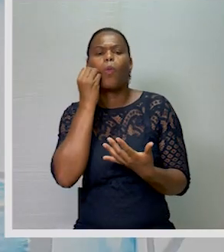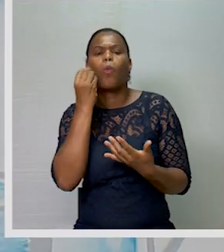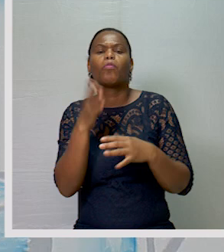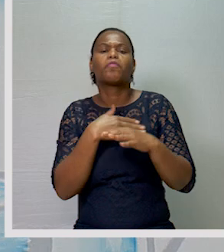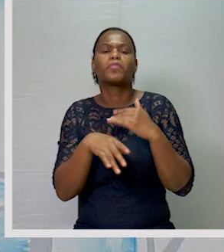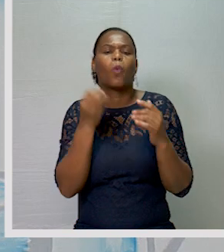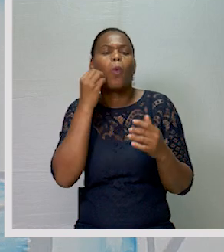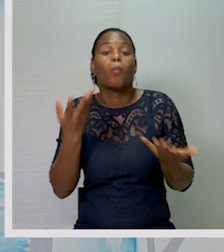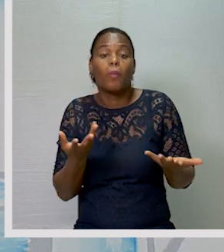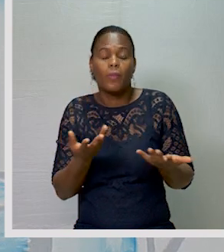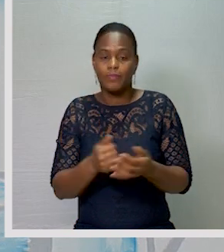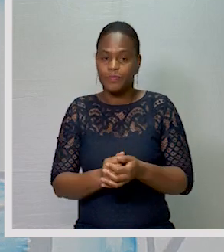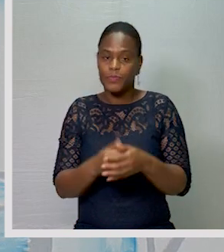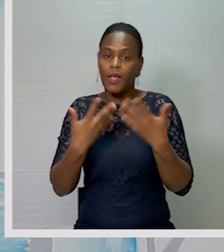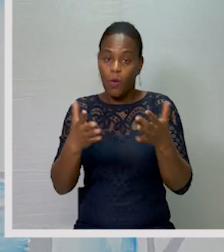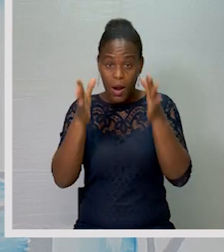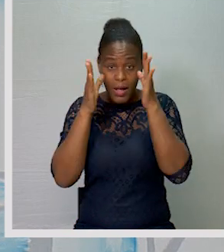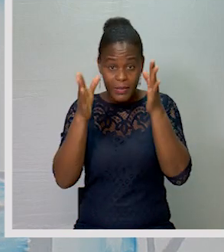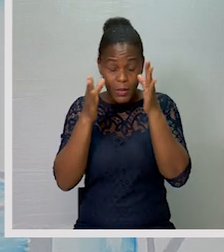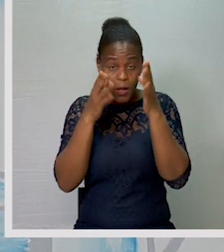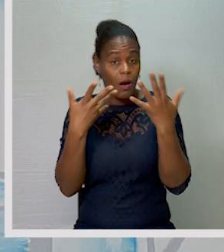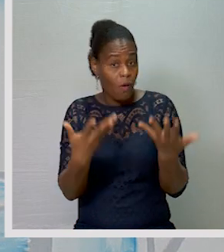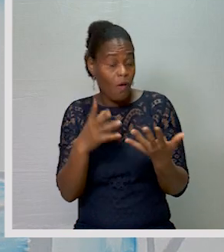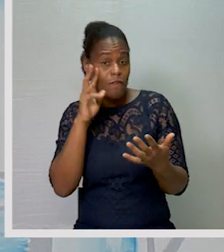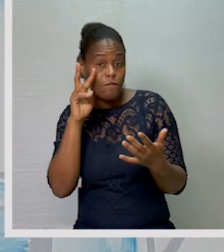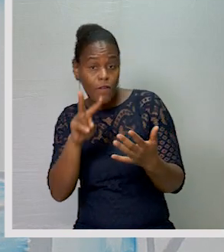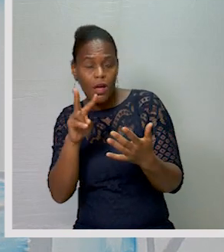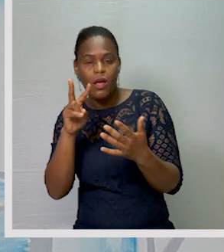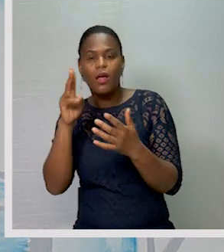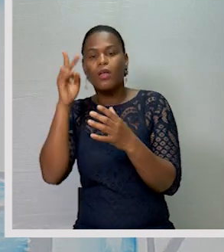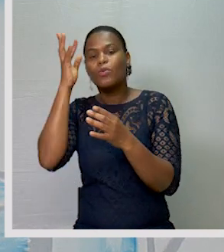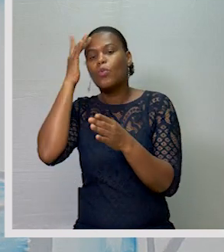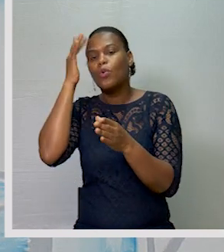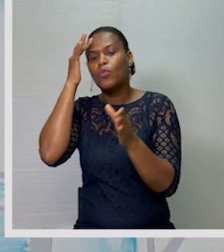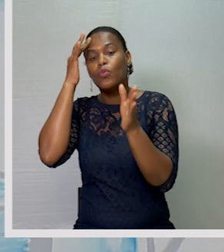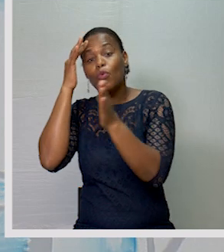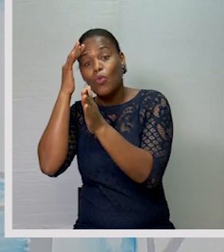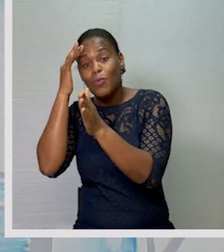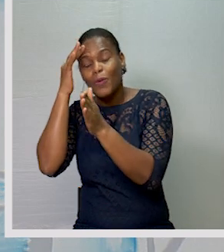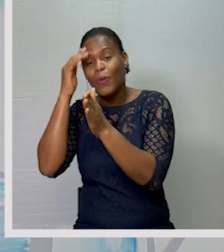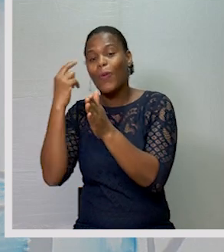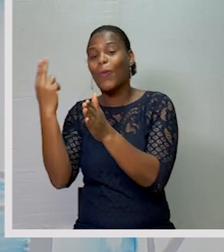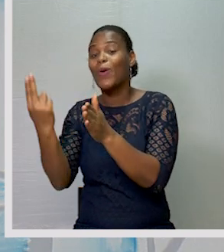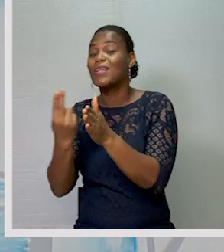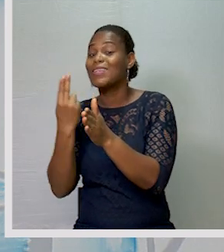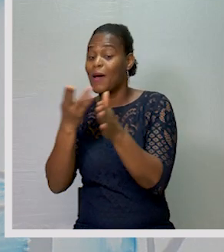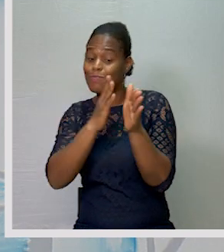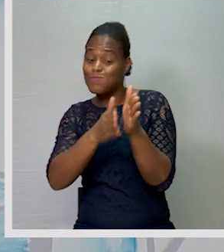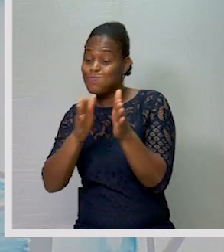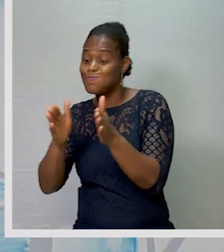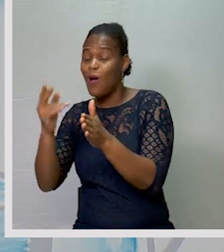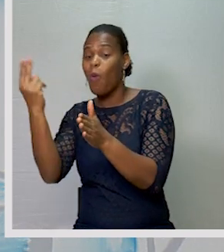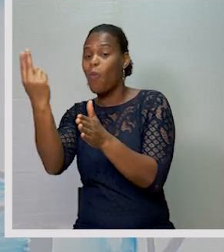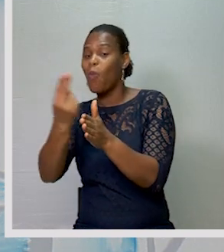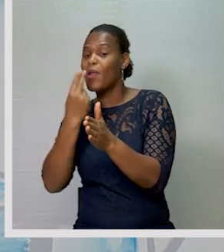Como é que vamos fazer? Nós vamos prestar atenção exatamente no algarismo que representa a ordem das